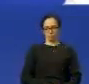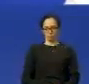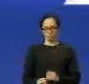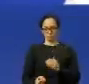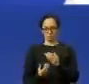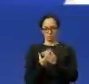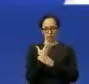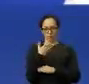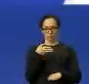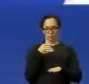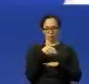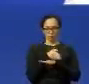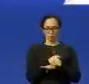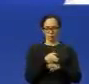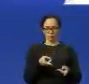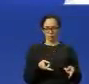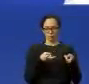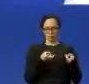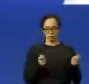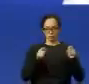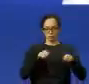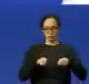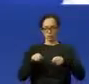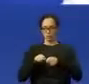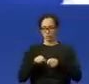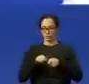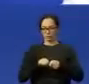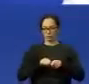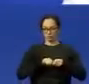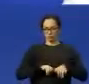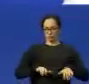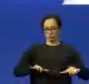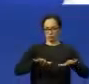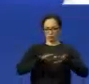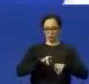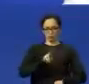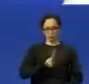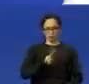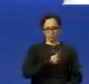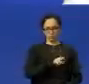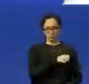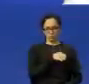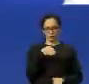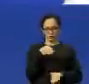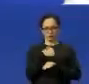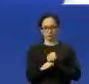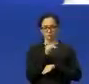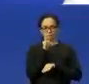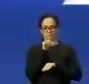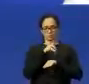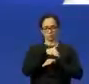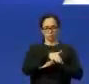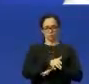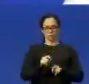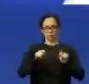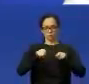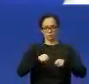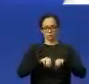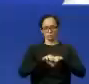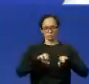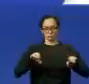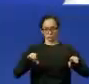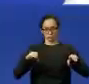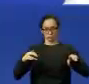para receber uma estrutura suspensa. No centro dessa área há uma tubulação vertical que transmite a água através de um cano